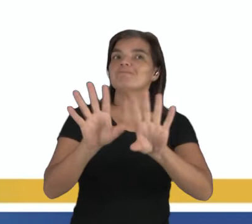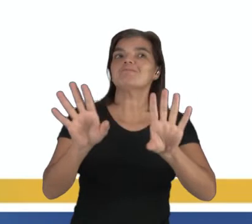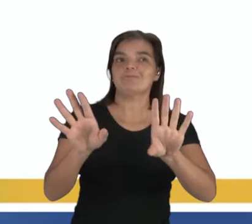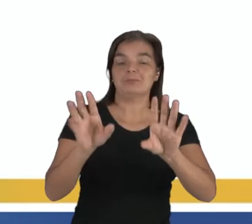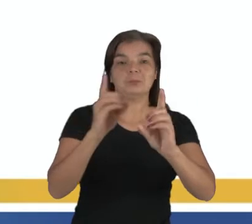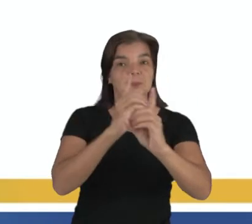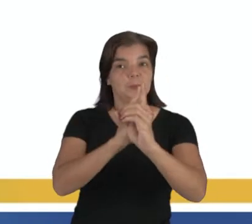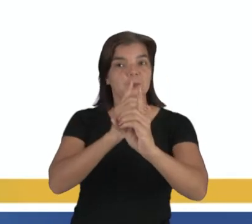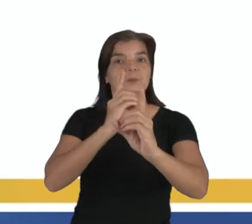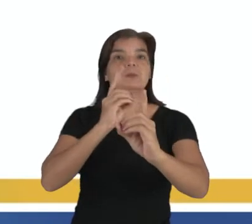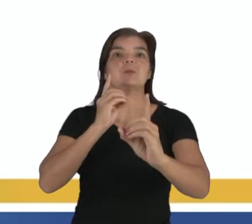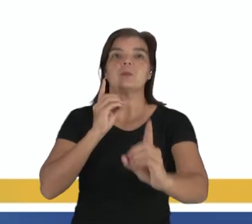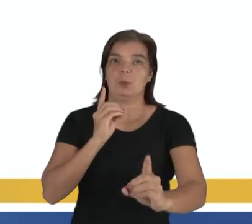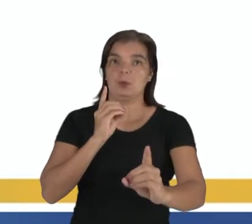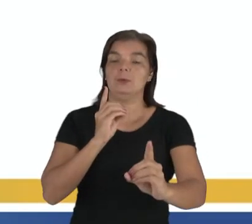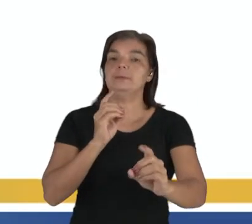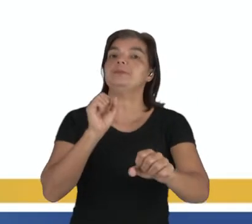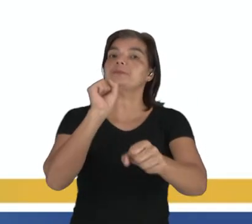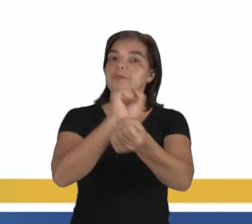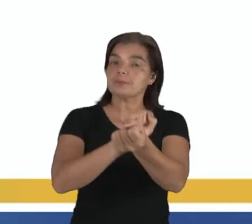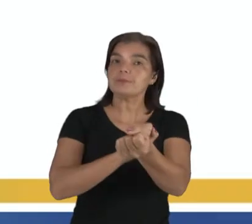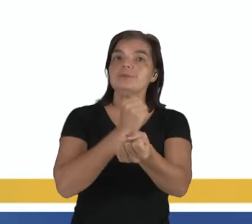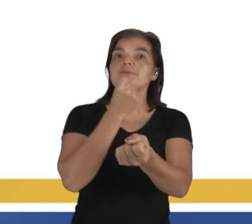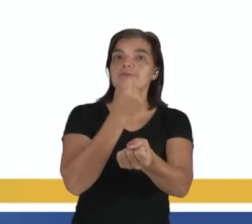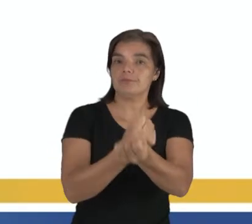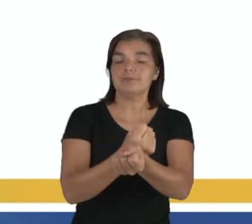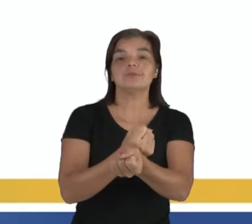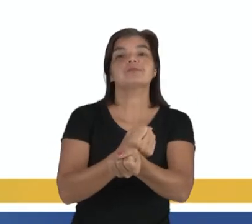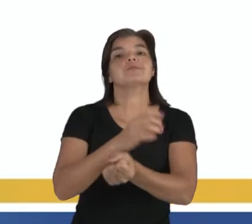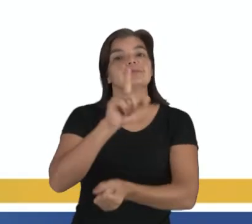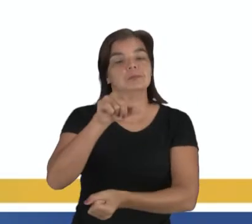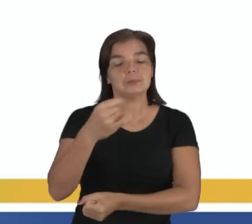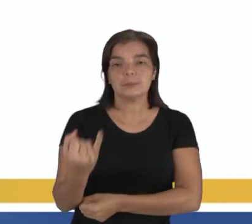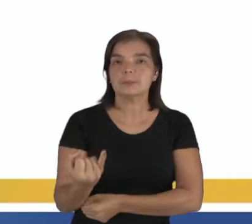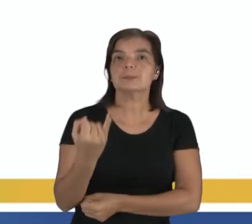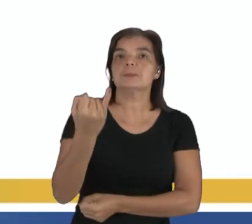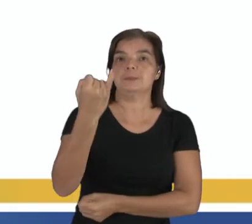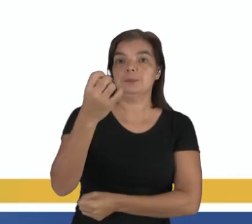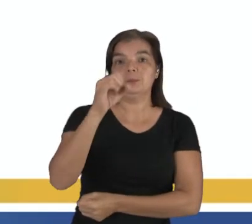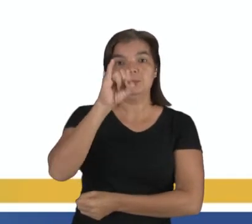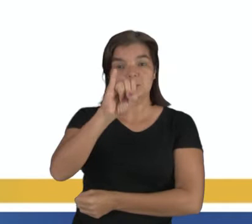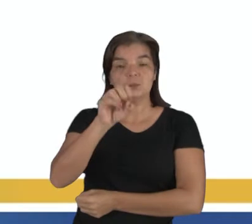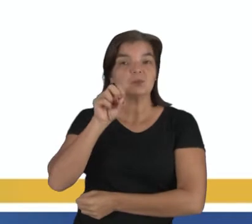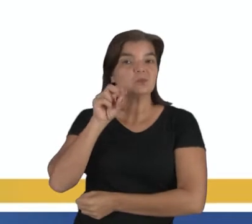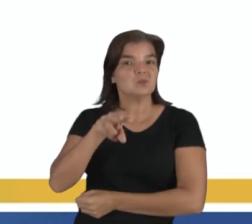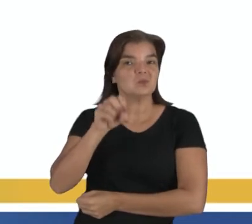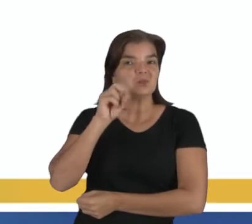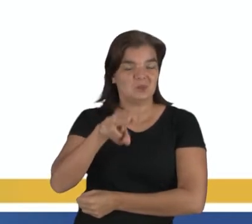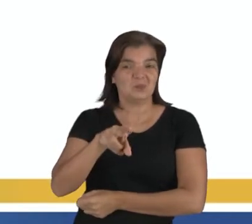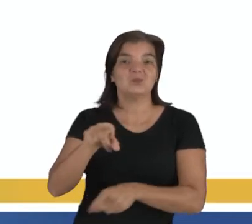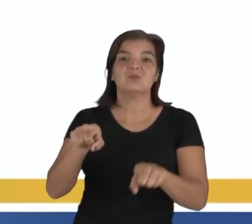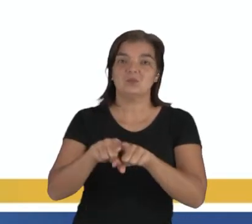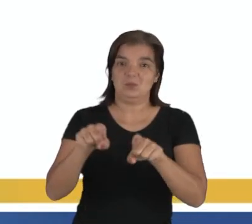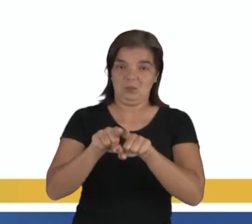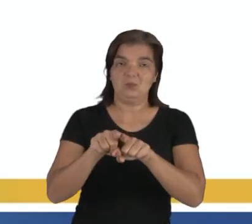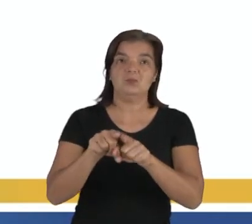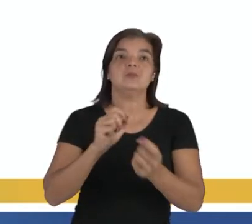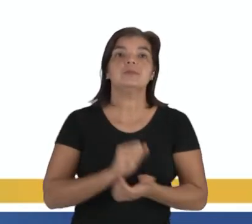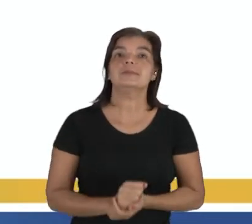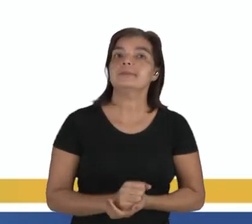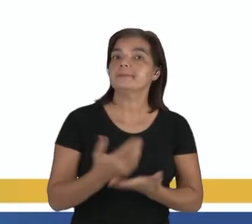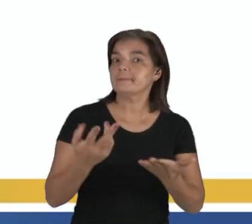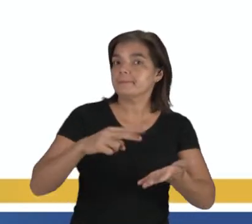que o distanciamento social e o lockdown serão eficazes. Se o vírus fosse predominantemente